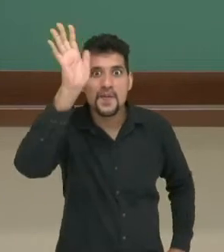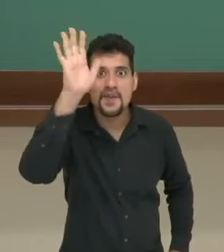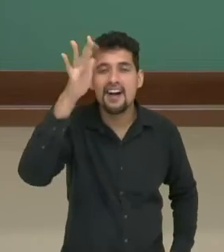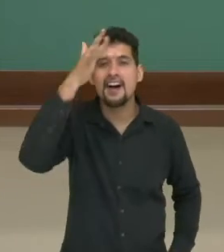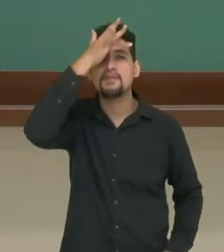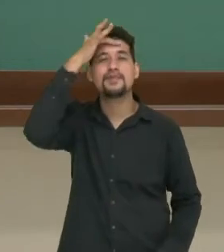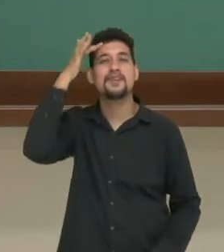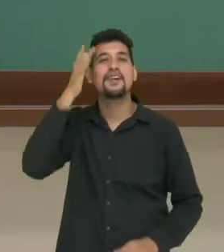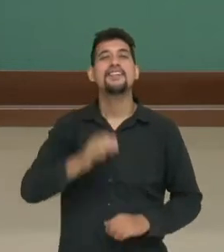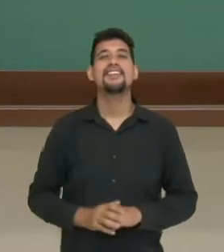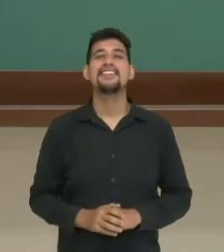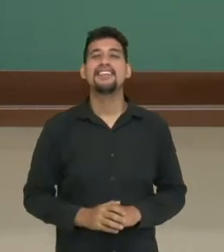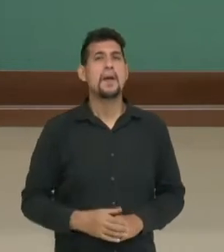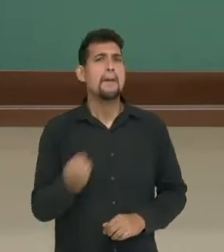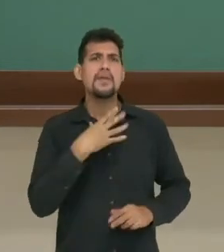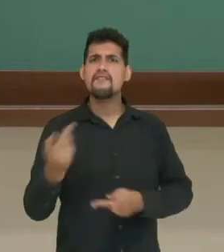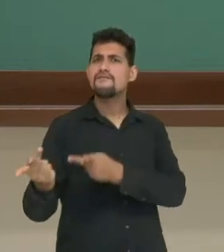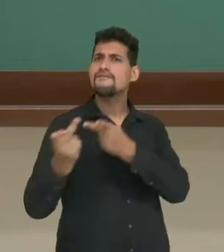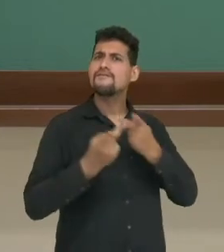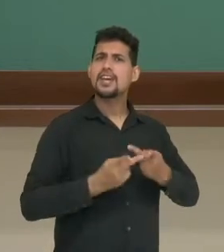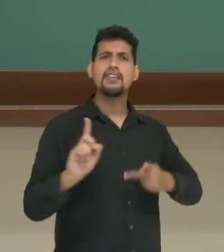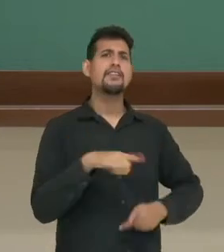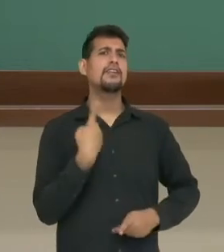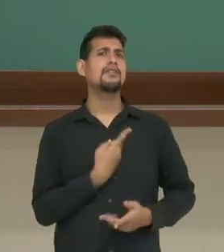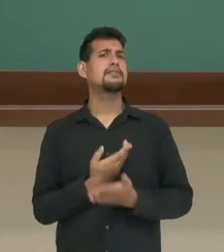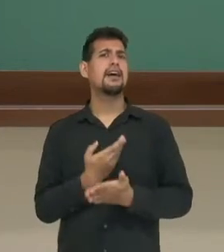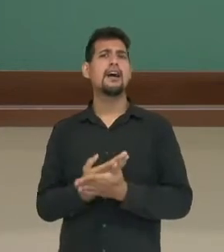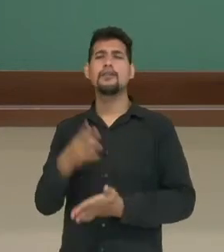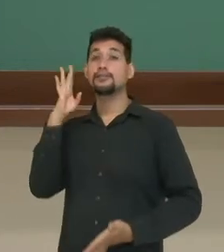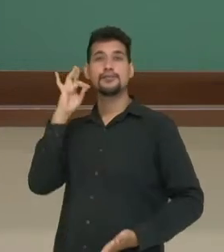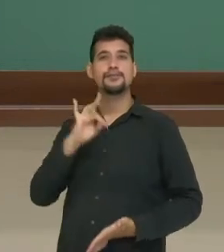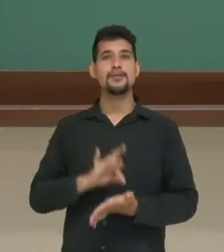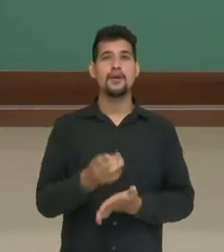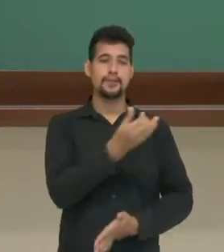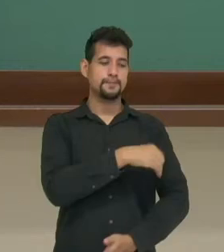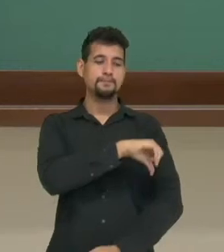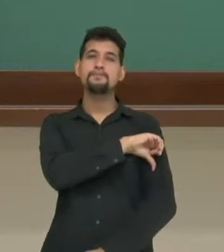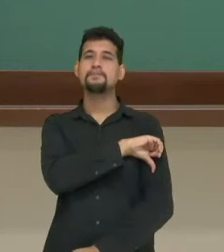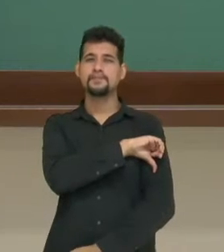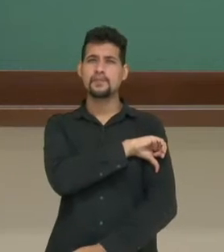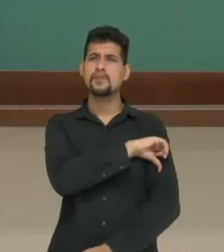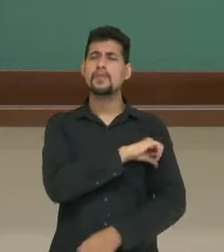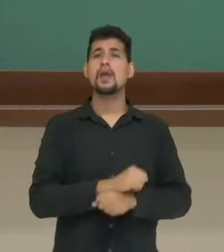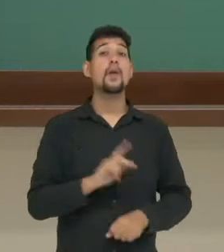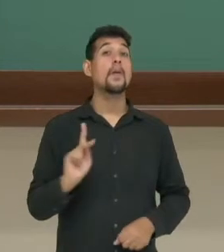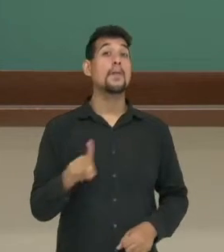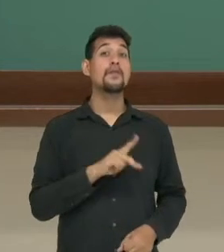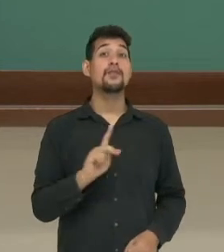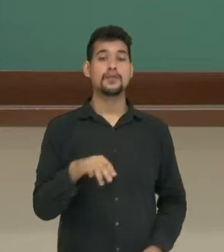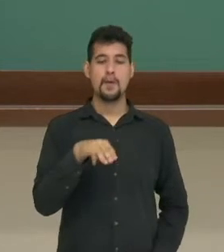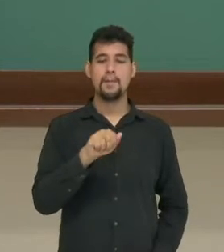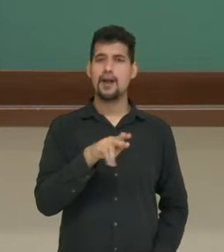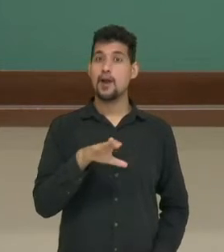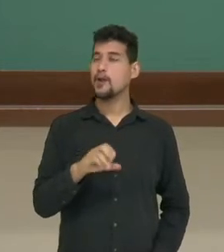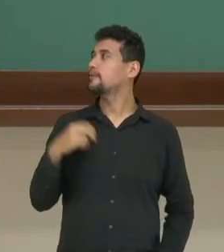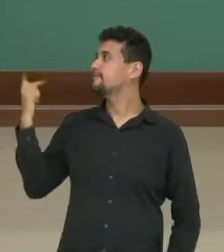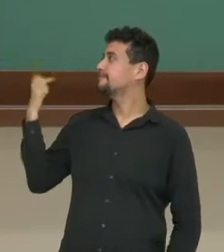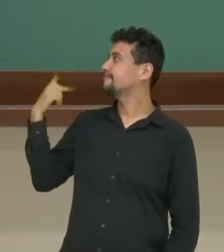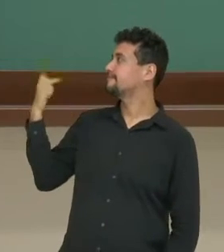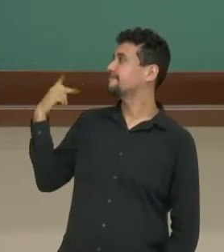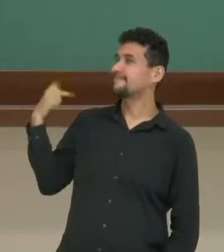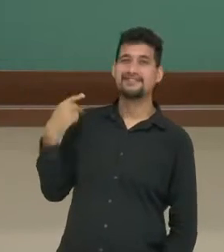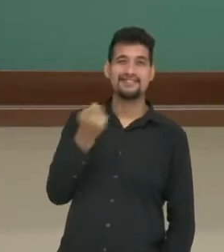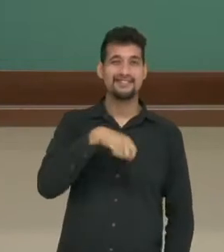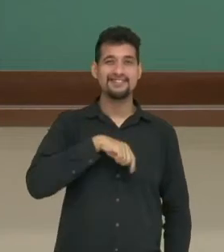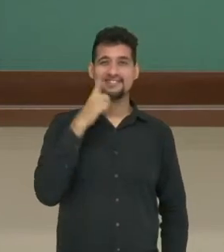Olá, povo! Bem-vindos à nossa aula de História do nono ano. Eu sou o professor Marlon, o Kelvin está